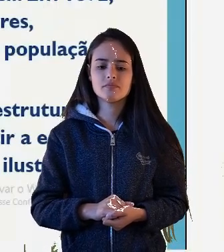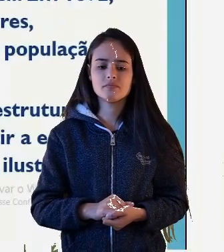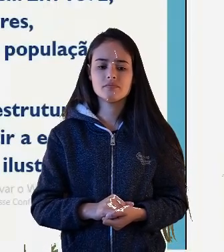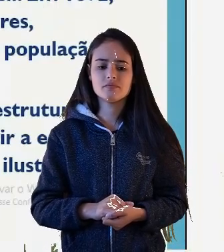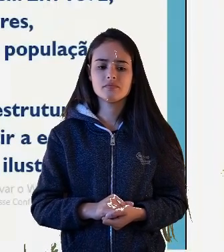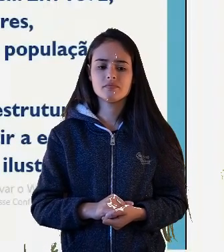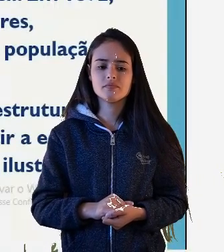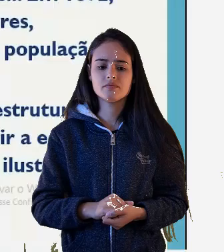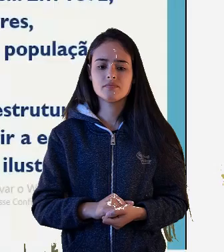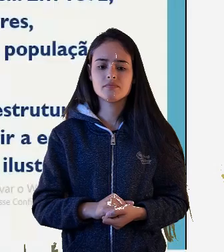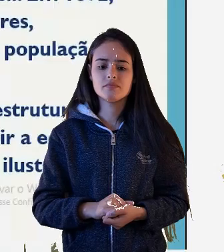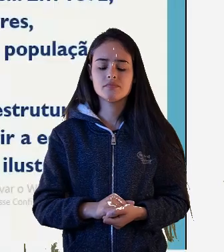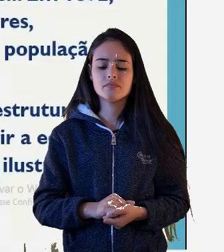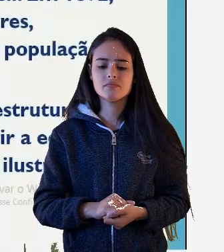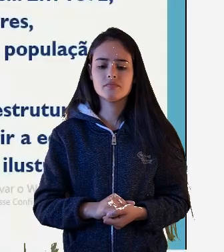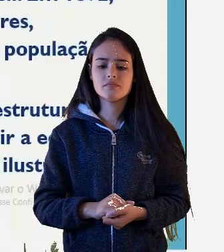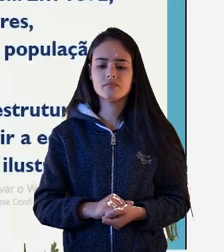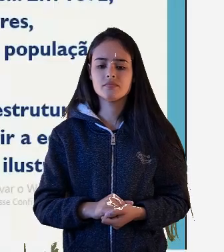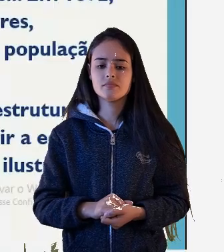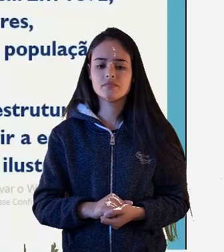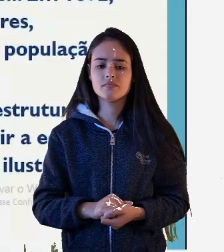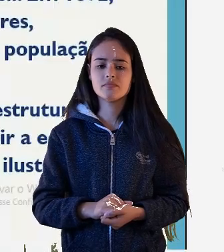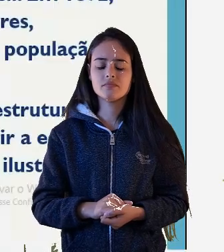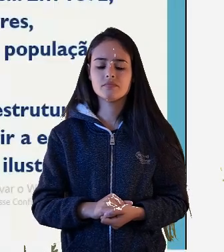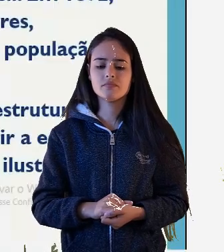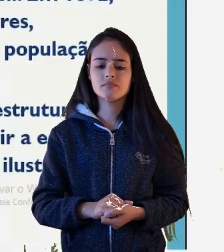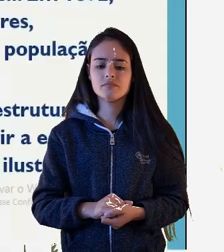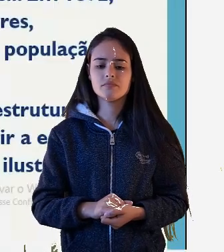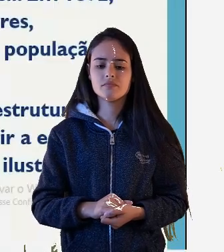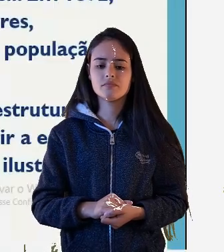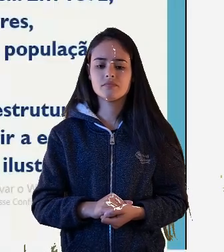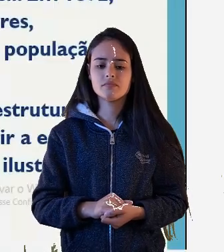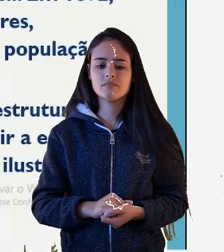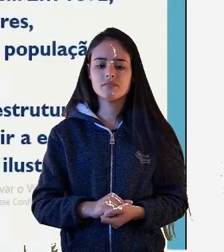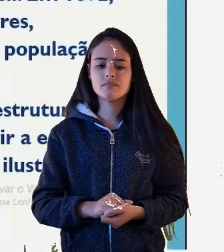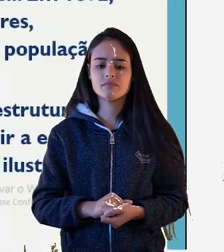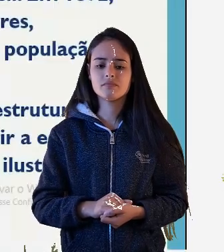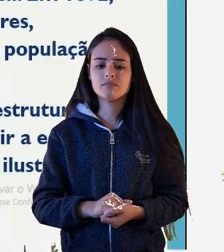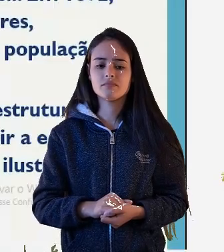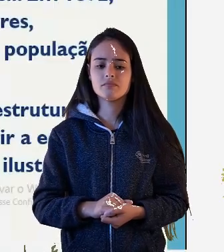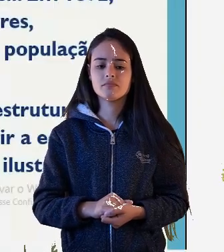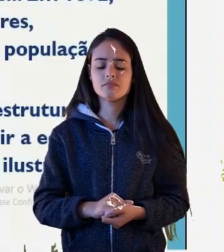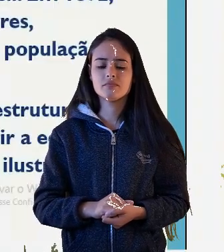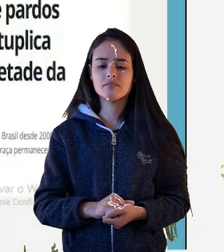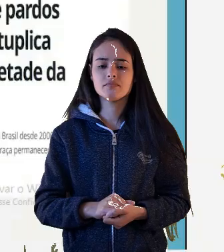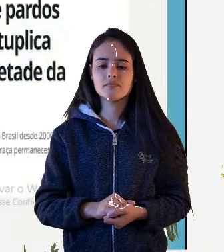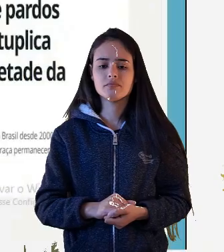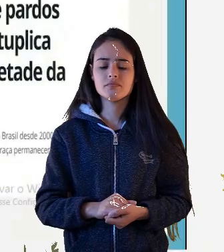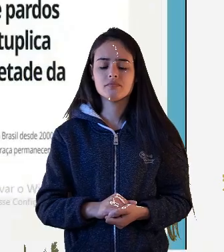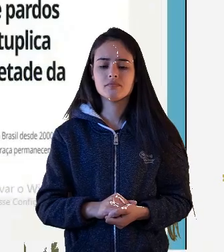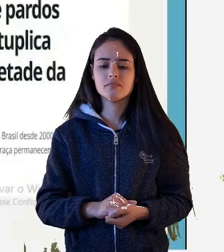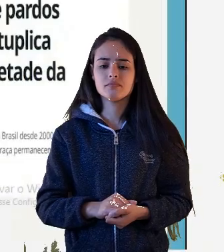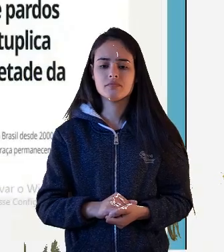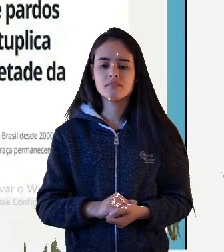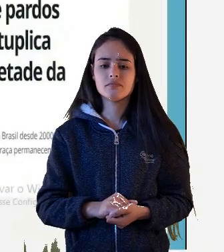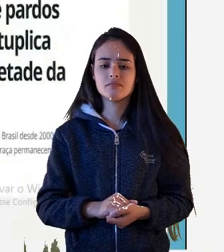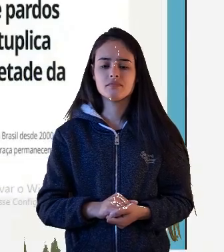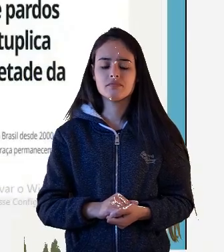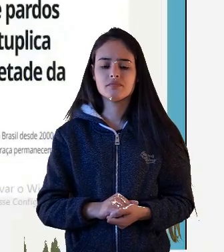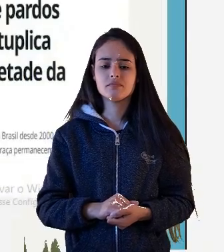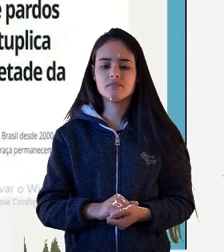tantos negros, né, no Brasil e tantos poucos negros, né, no poder, né, em lugares de